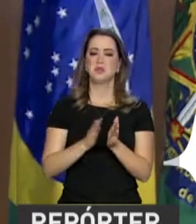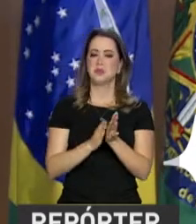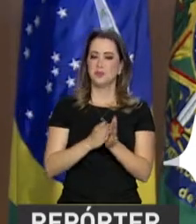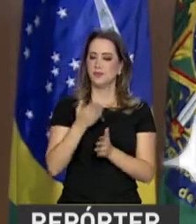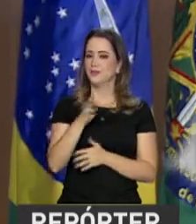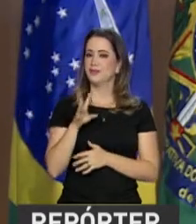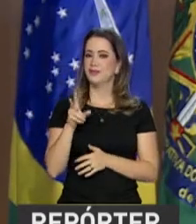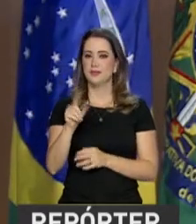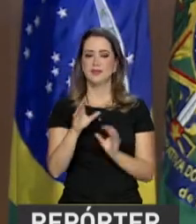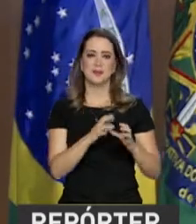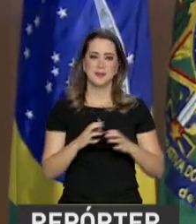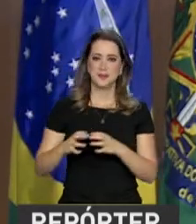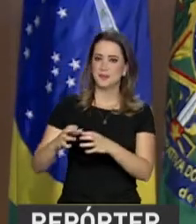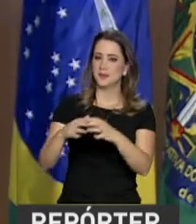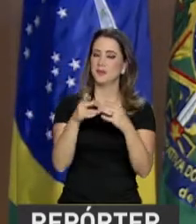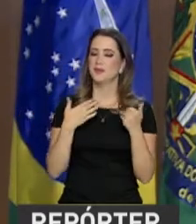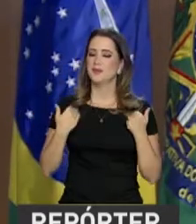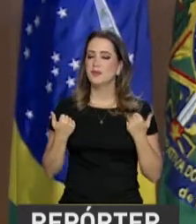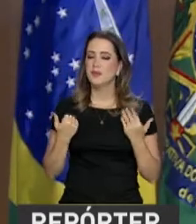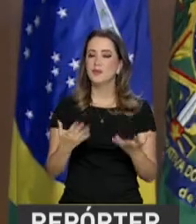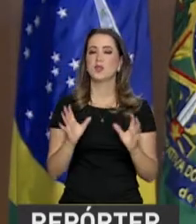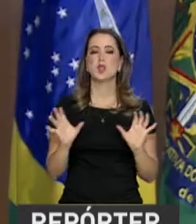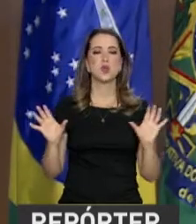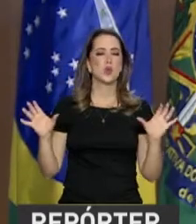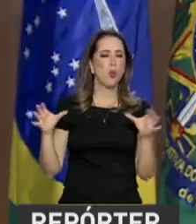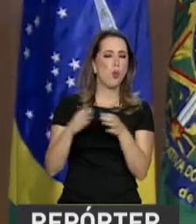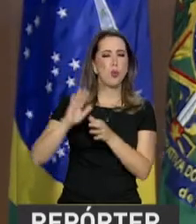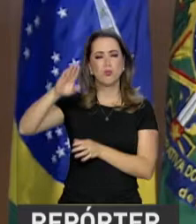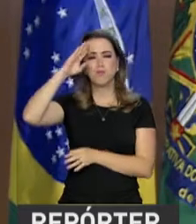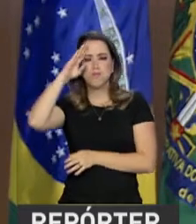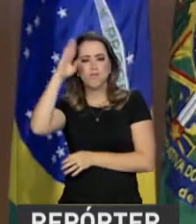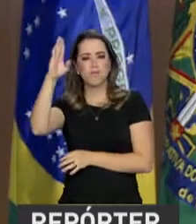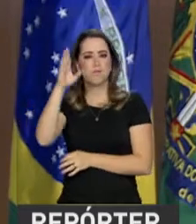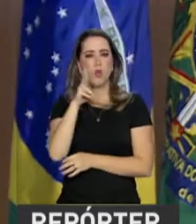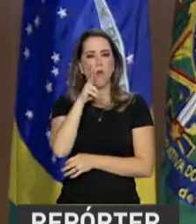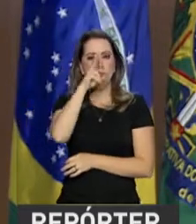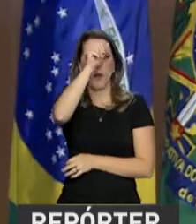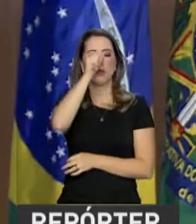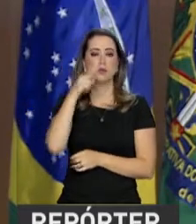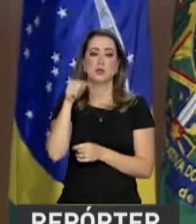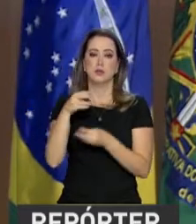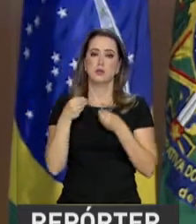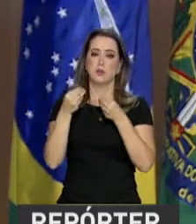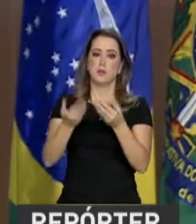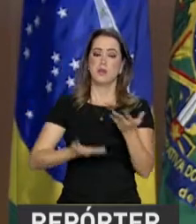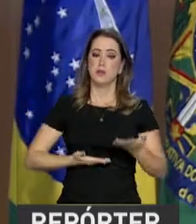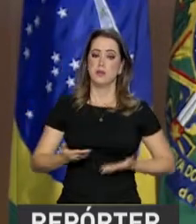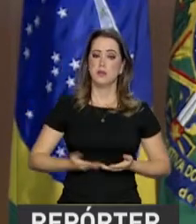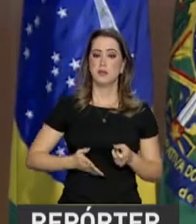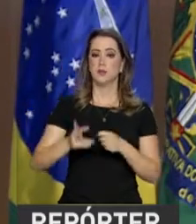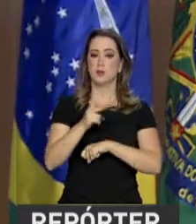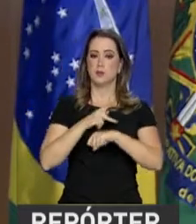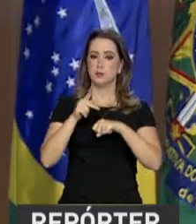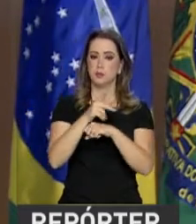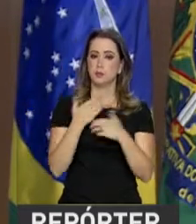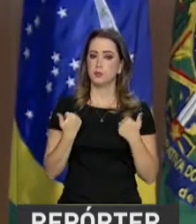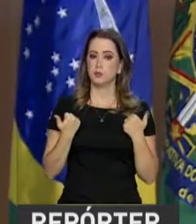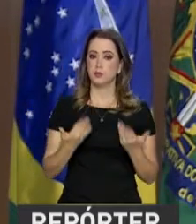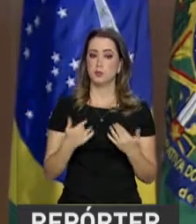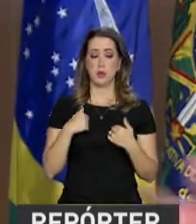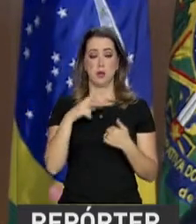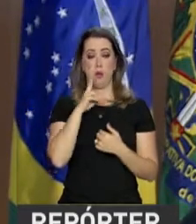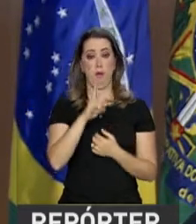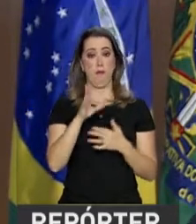a todos os integrantes dessa extraordinária força que serve ao país e pôde verificar com grande alegria